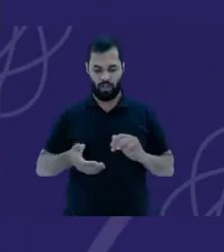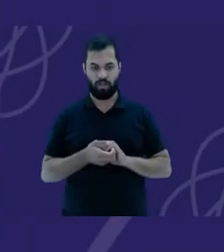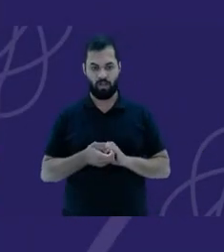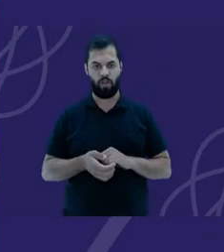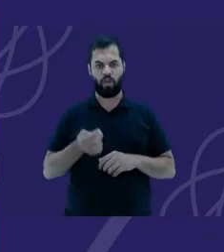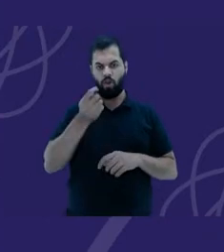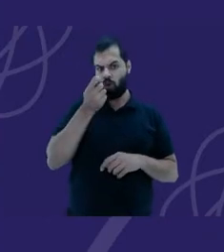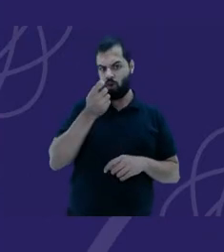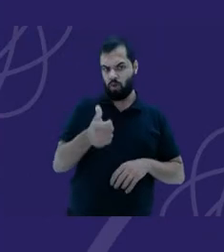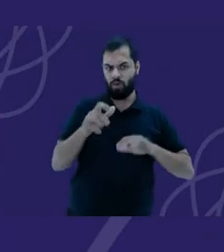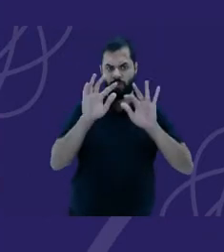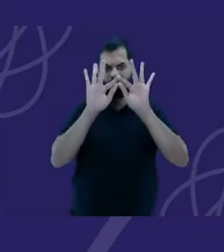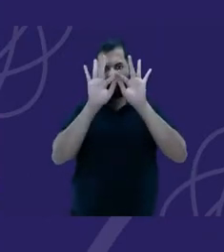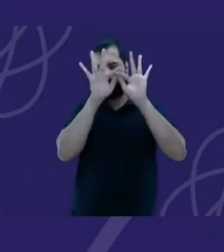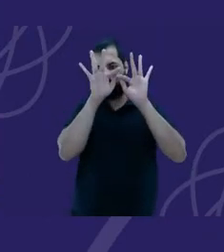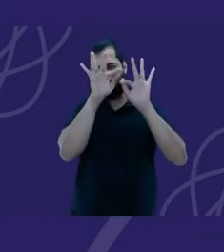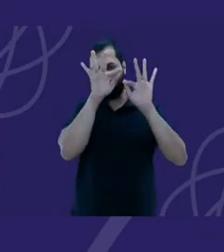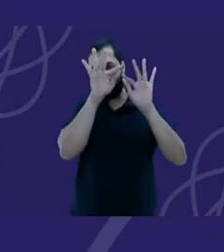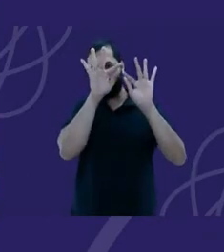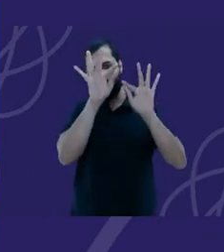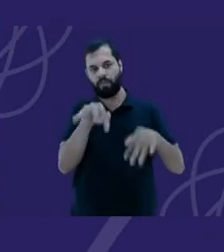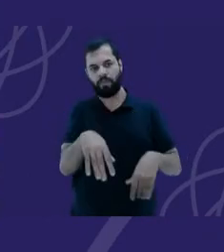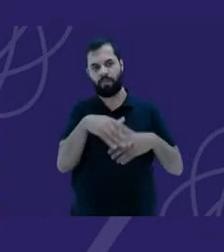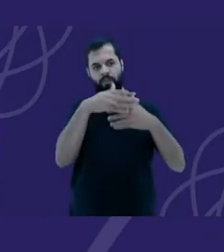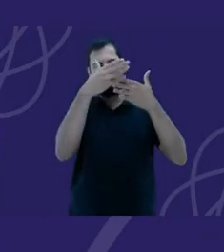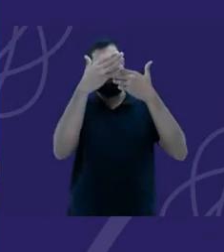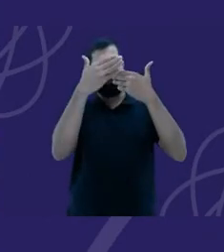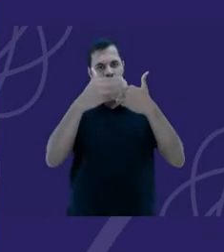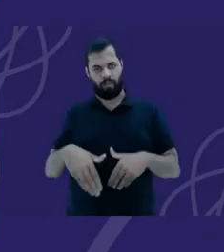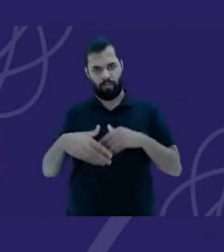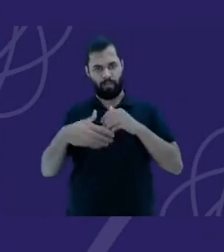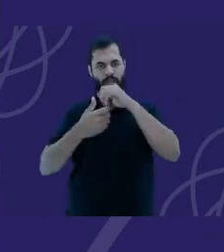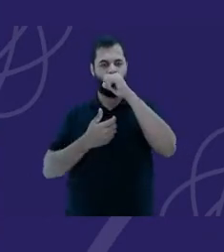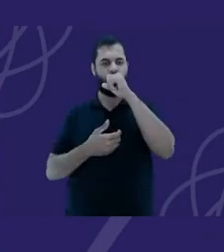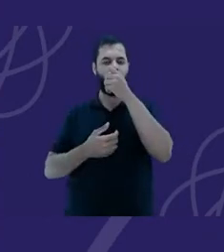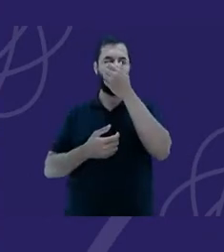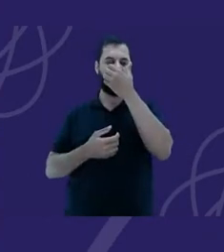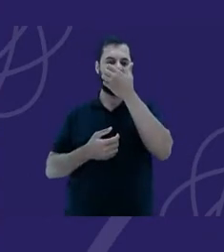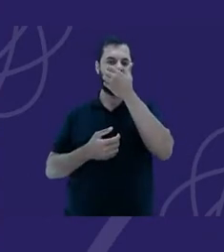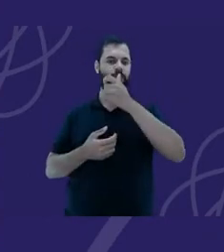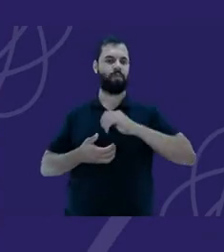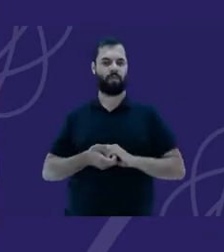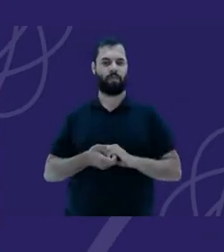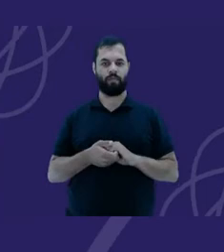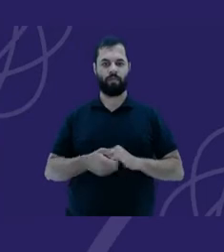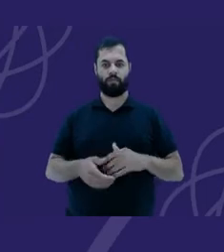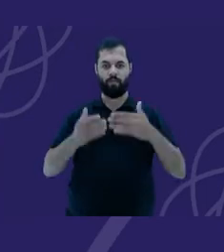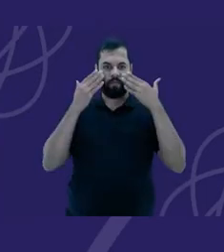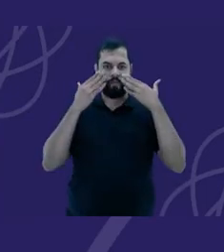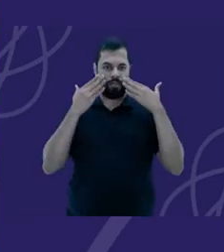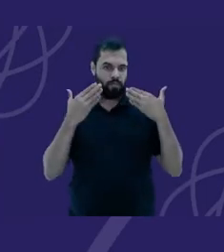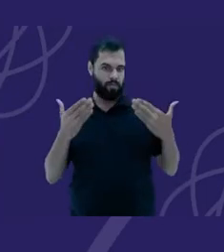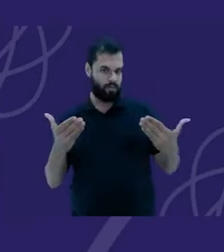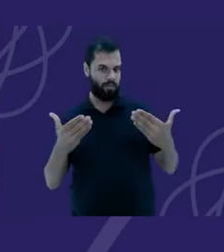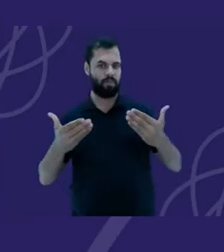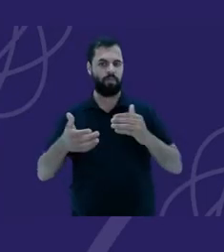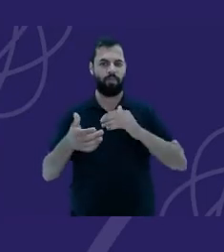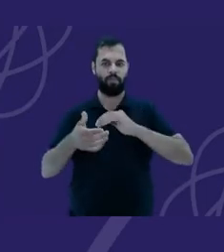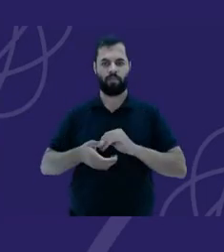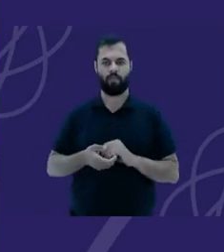encerrando, né, nossa apresentação. Né, só tem uma hora de...